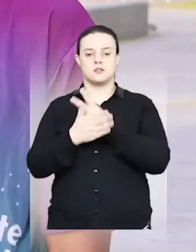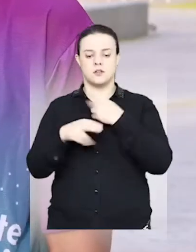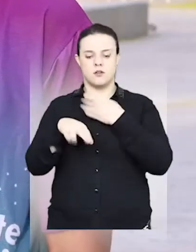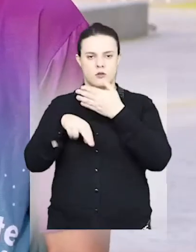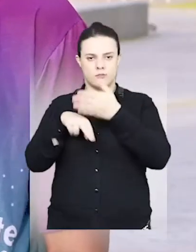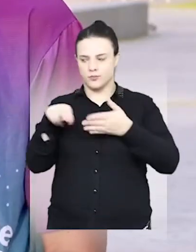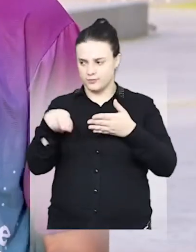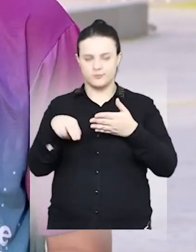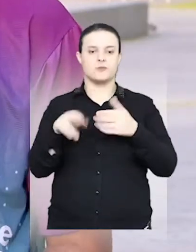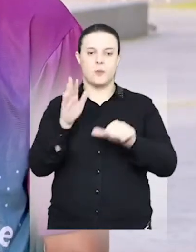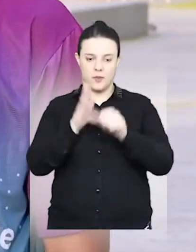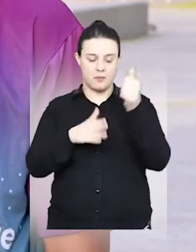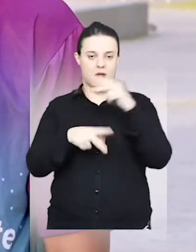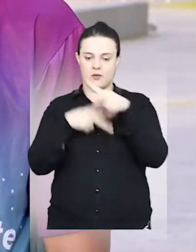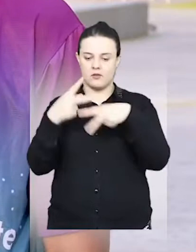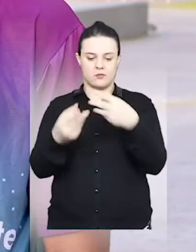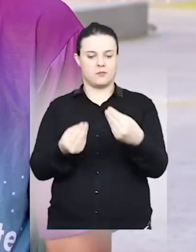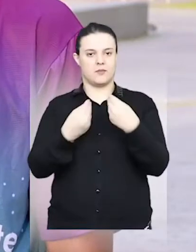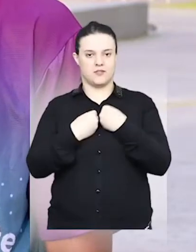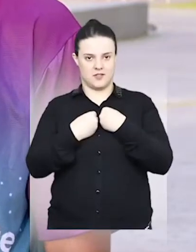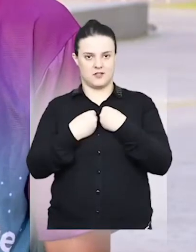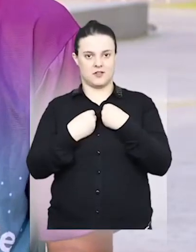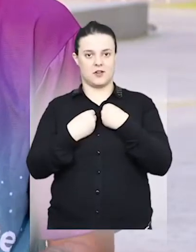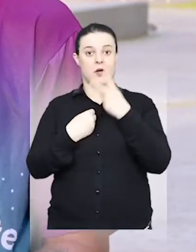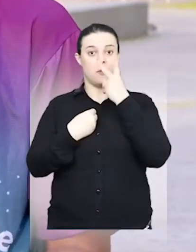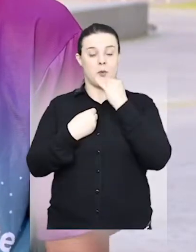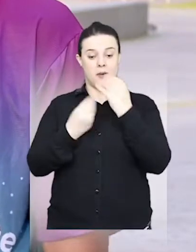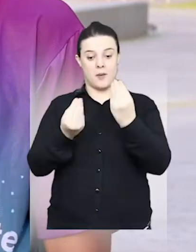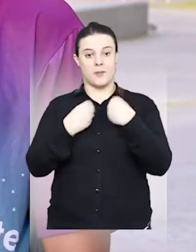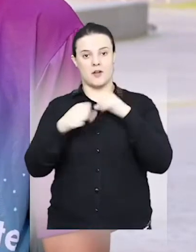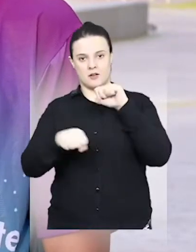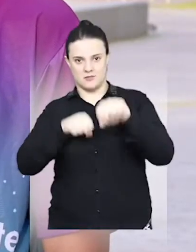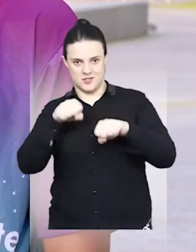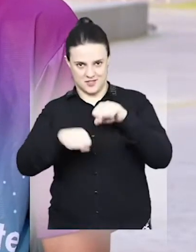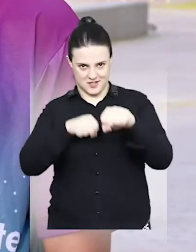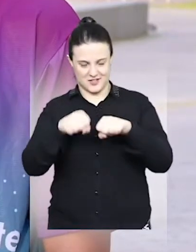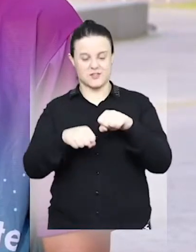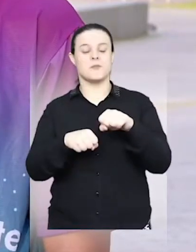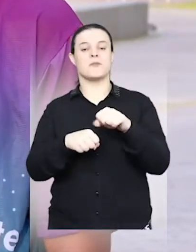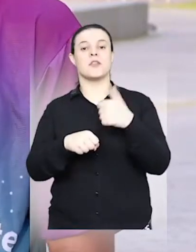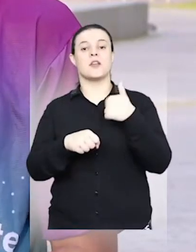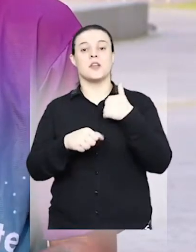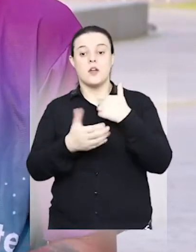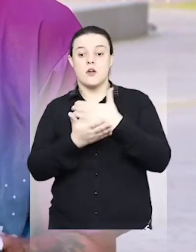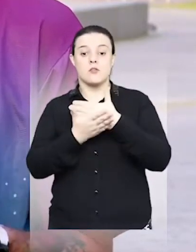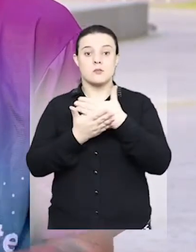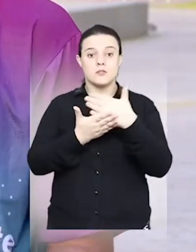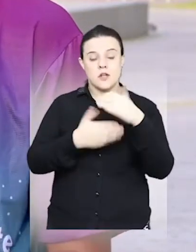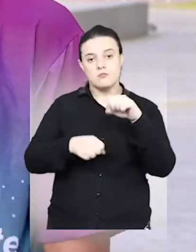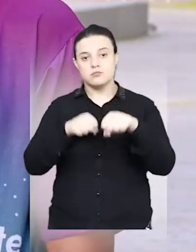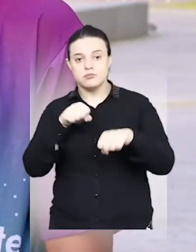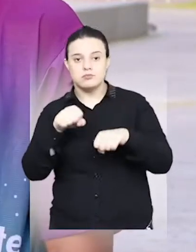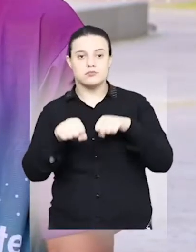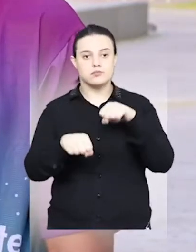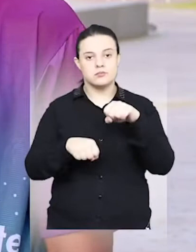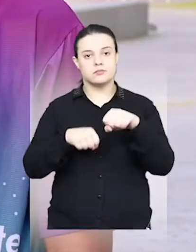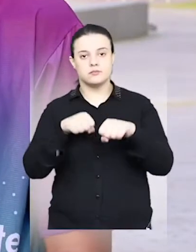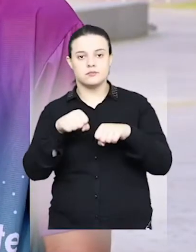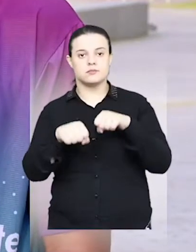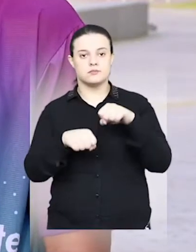minha amputação, foi o meu primeiro presente. Meu pai me deu uma bicicleta, Fábio Figueira, eu fui atleta me de triatlon.